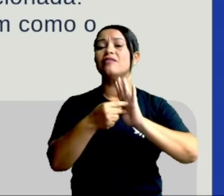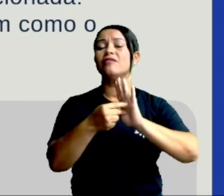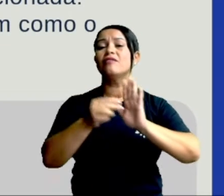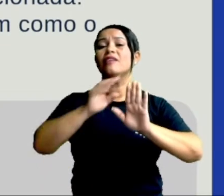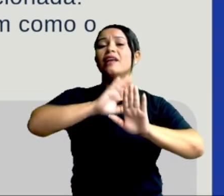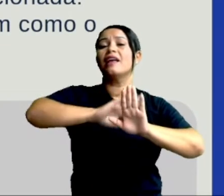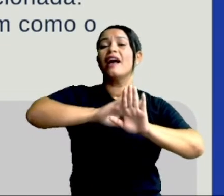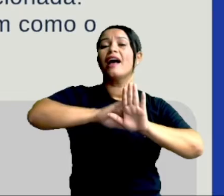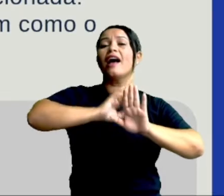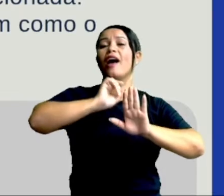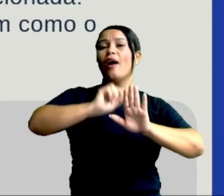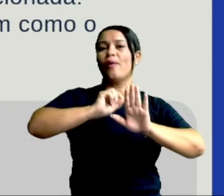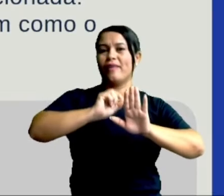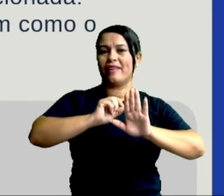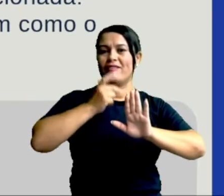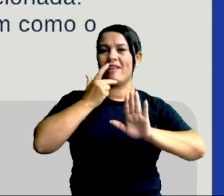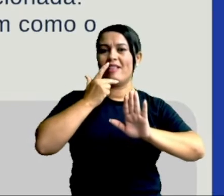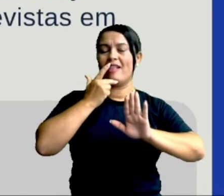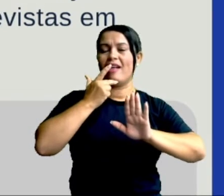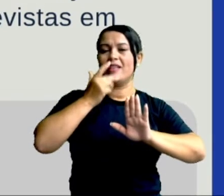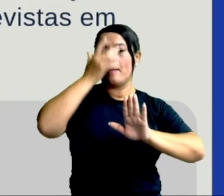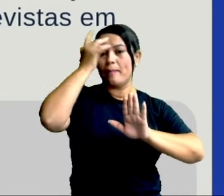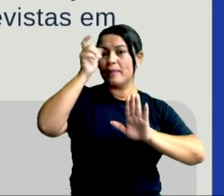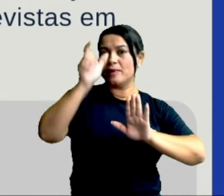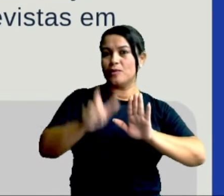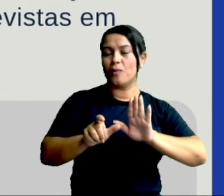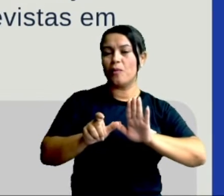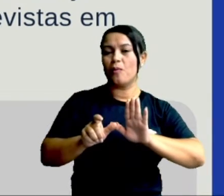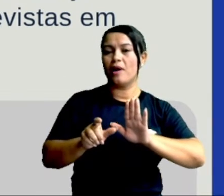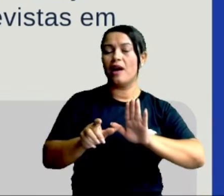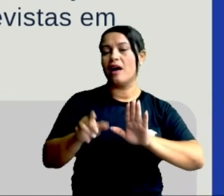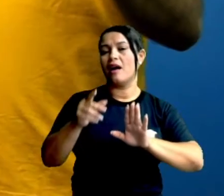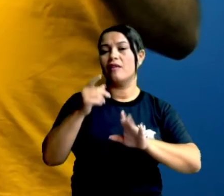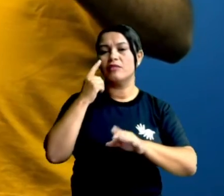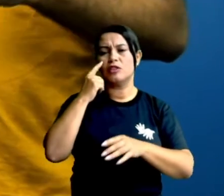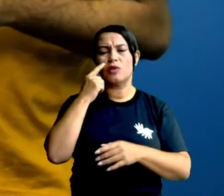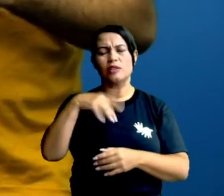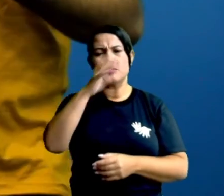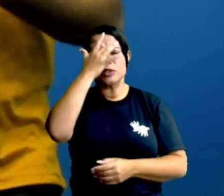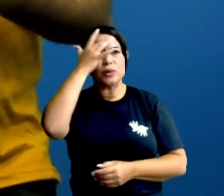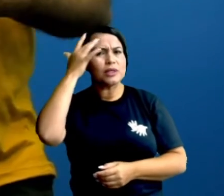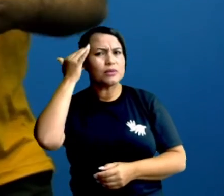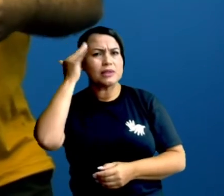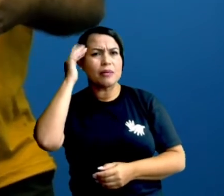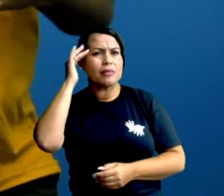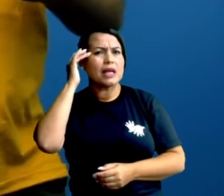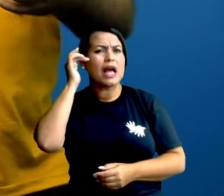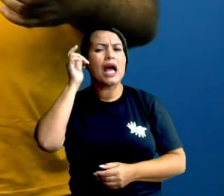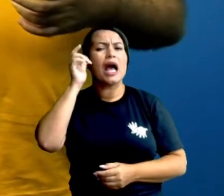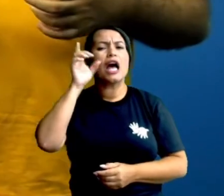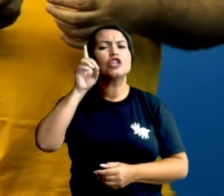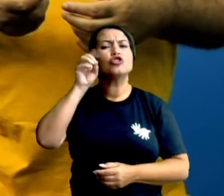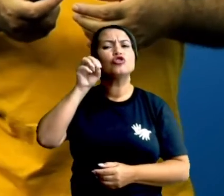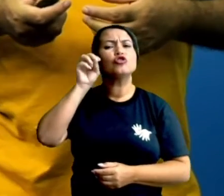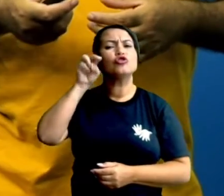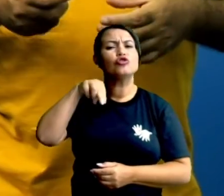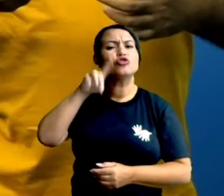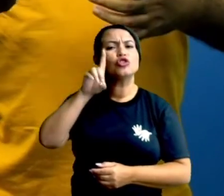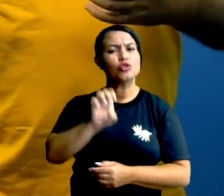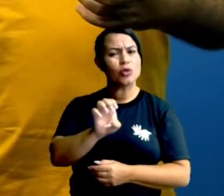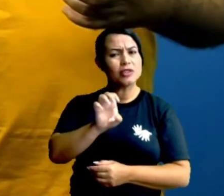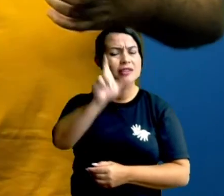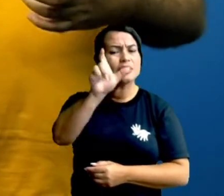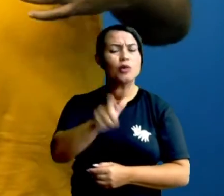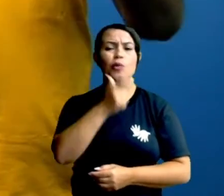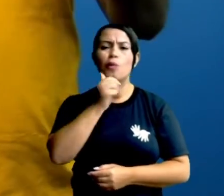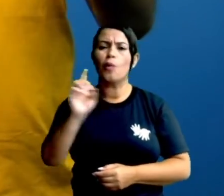homem, mencionada anteriormente. Né? Se a gente for para o texto, ninguém sabia de onde viera aquele homem. O